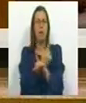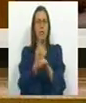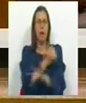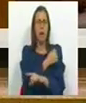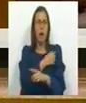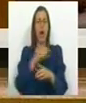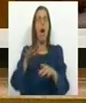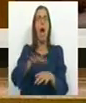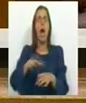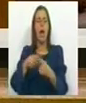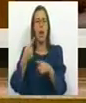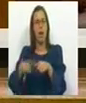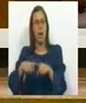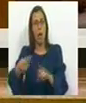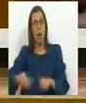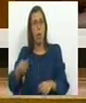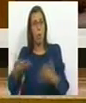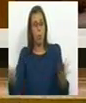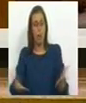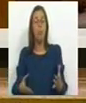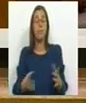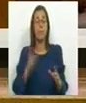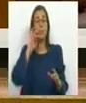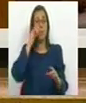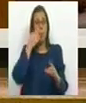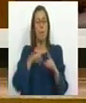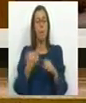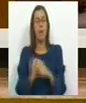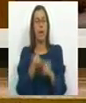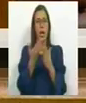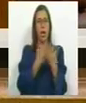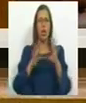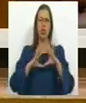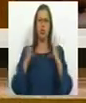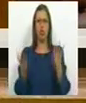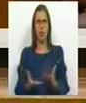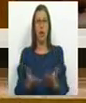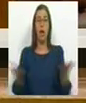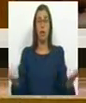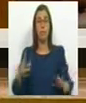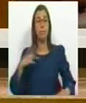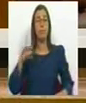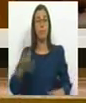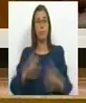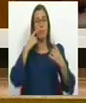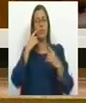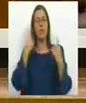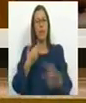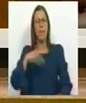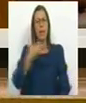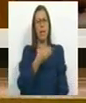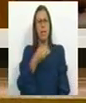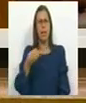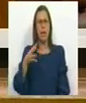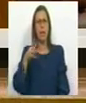do mercado de arrendamento, ou seja, tem consequências na atividade económica em geral. Portugal dispõe de mais de 700